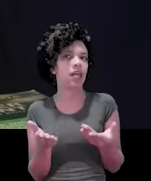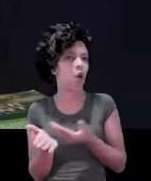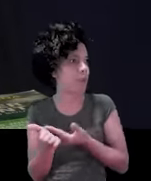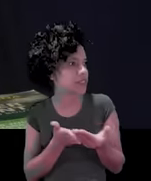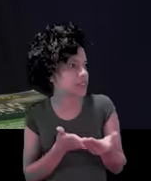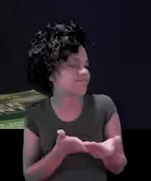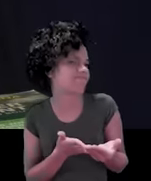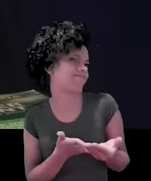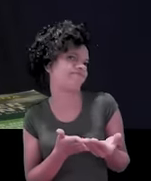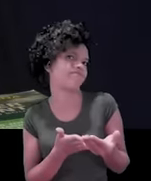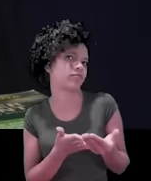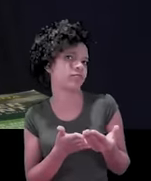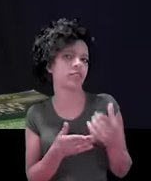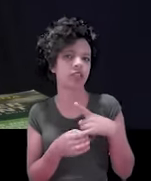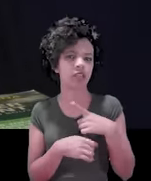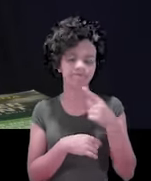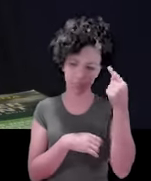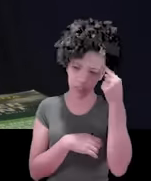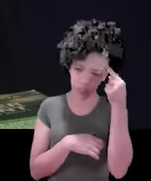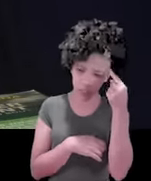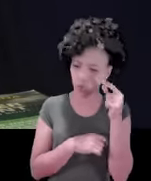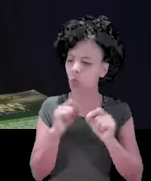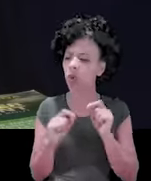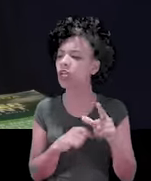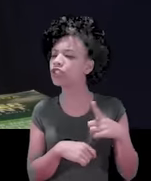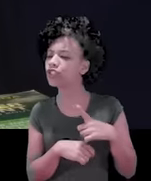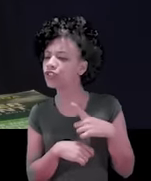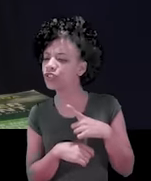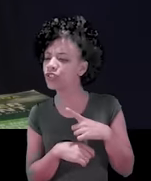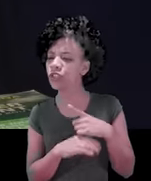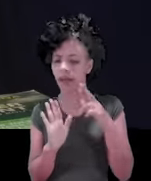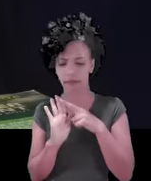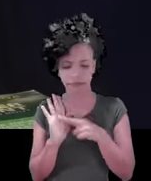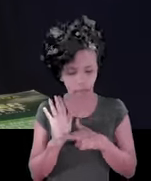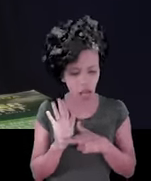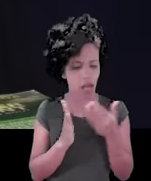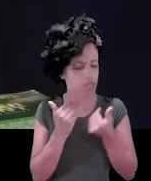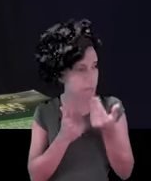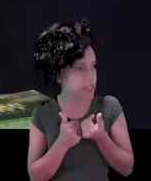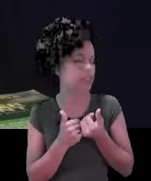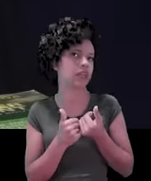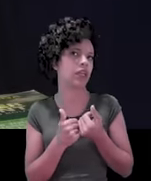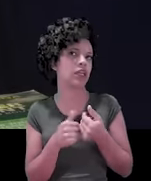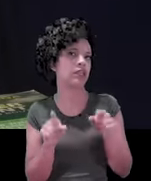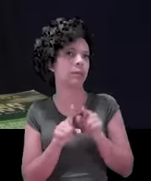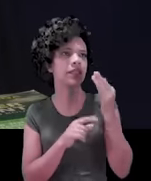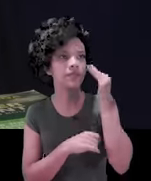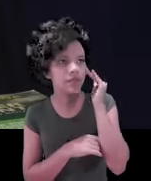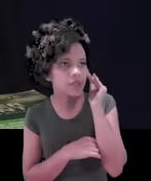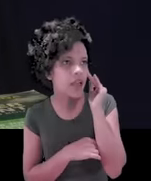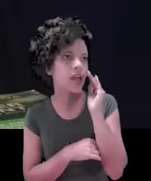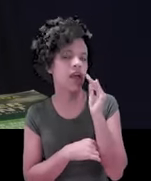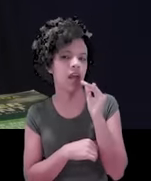eu comecei a investir na cabeça mas sempre que eu tinha regrao meus mantimentos né entender